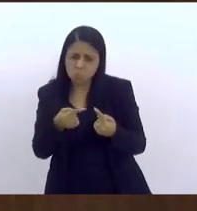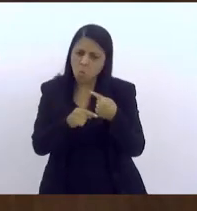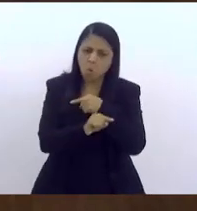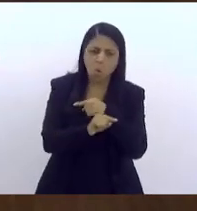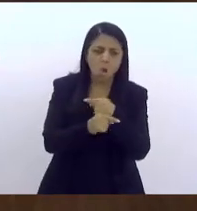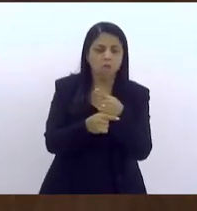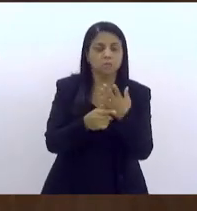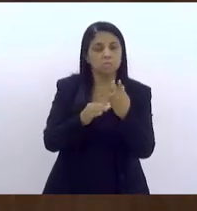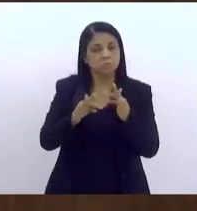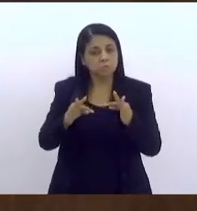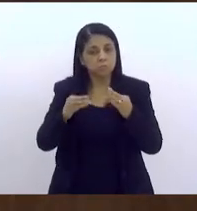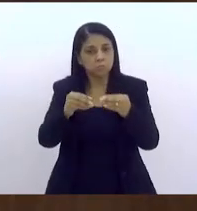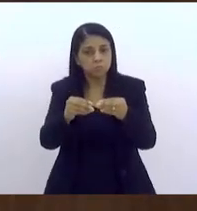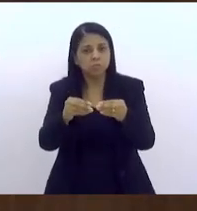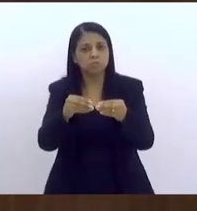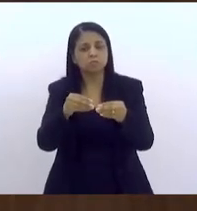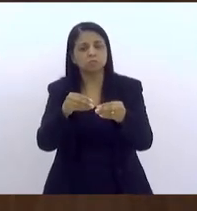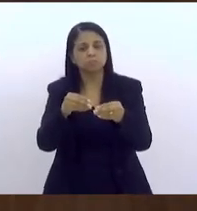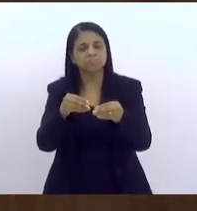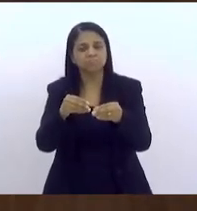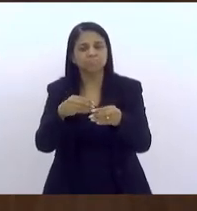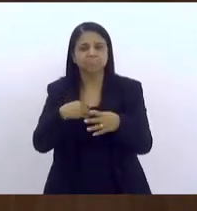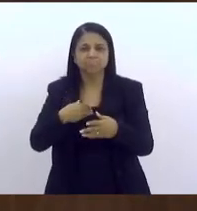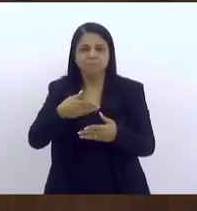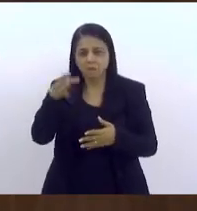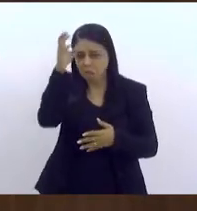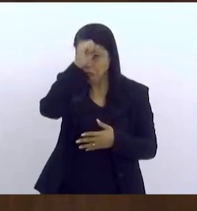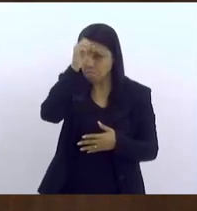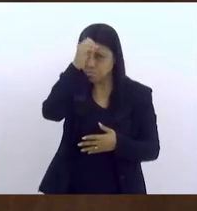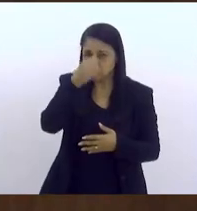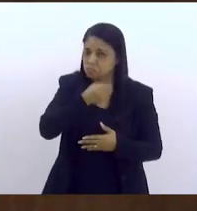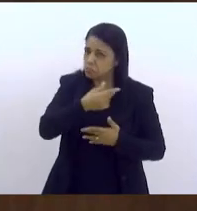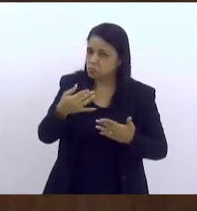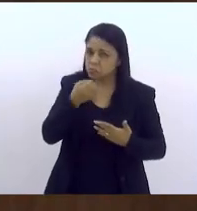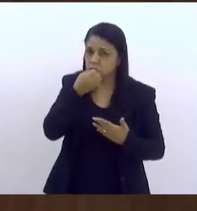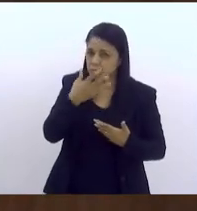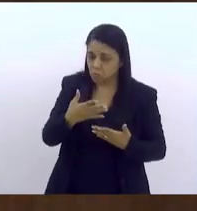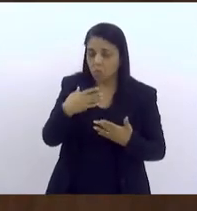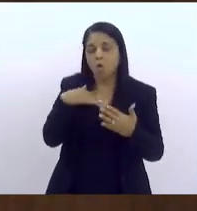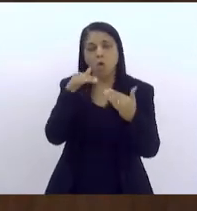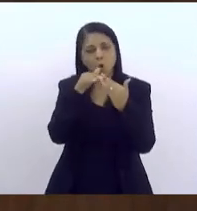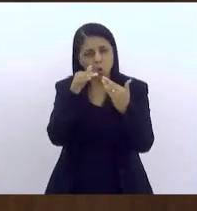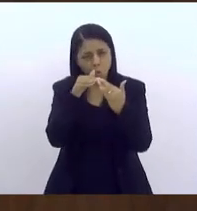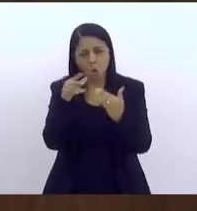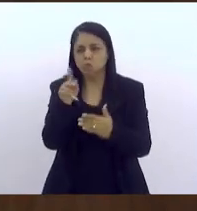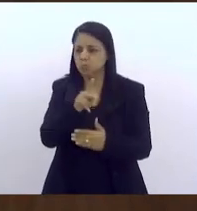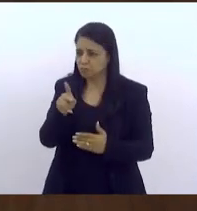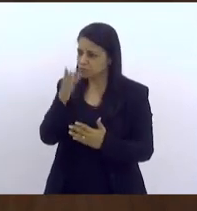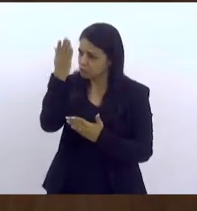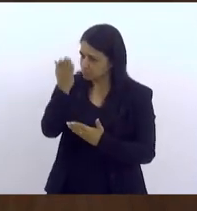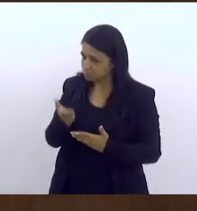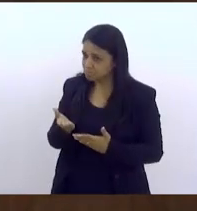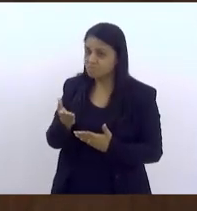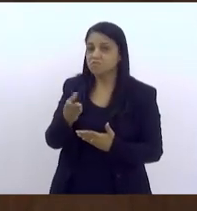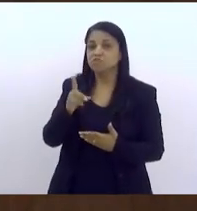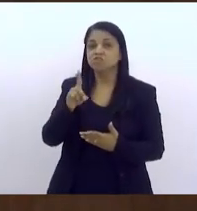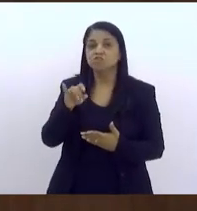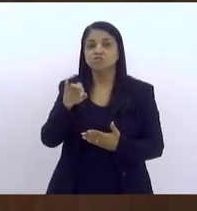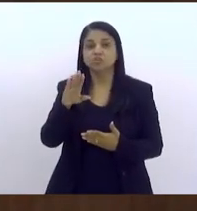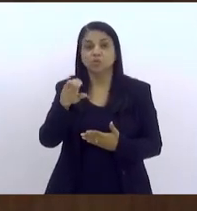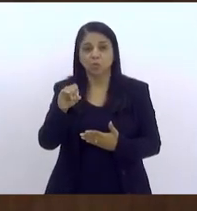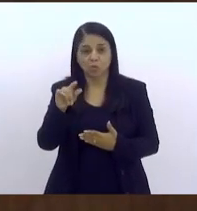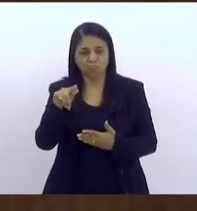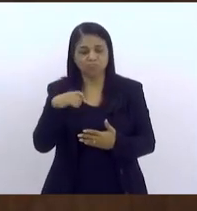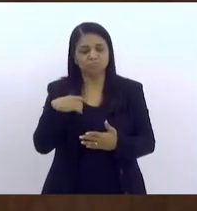de todo a gente tira coisas boas daí concordo com o senhor professor que é o professor tem que ser mais